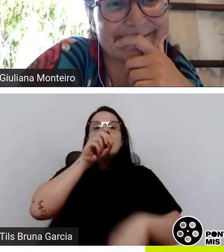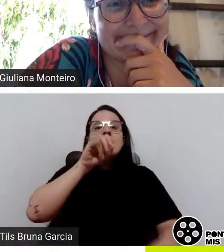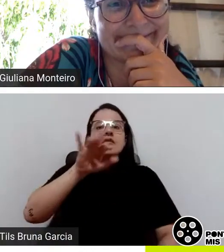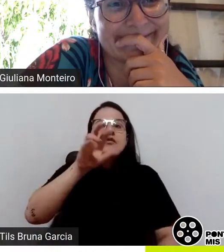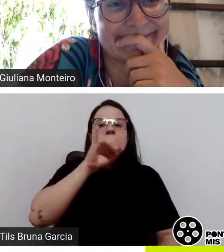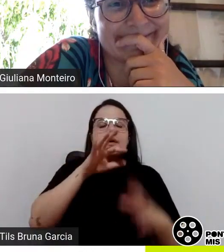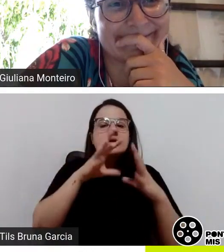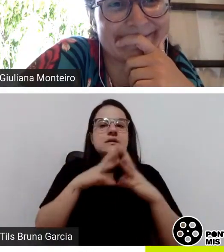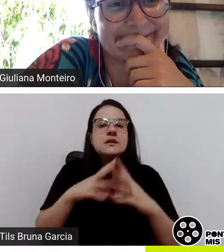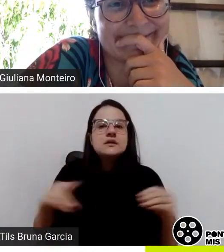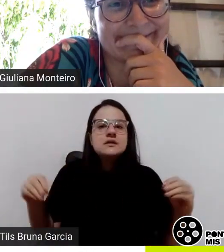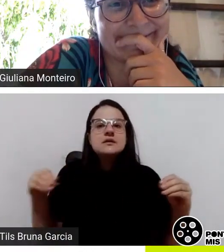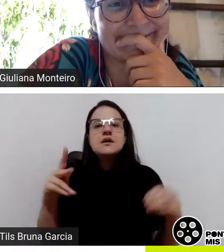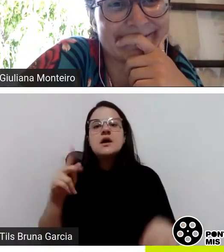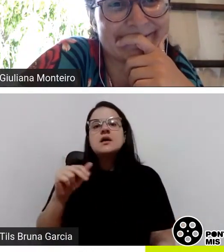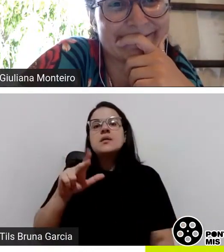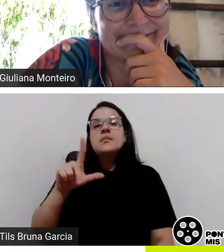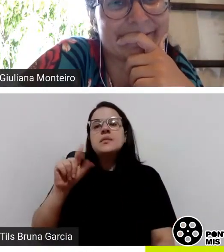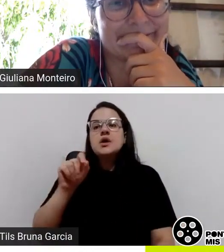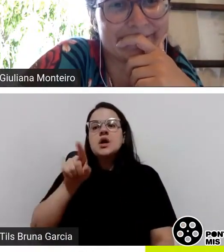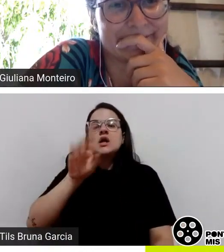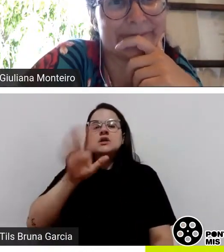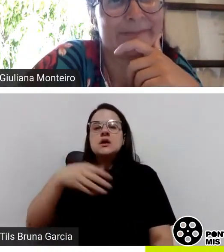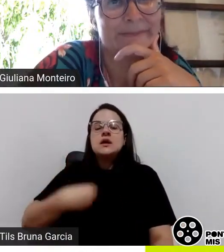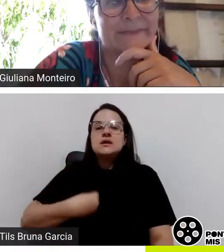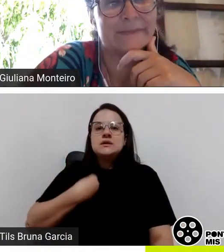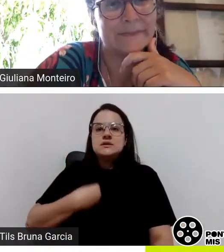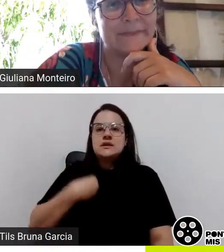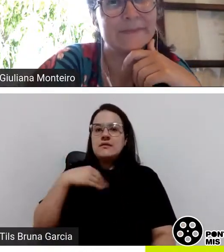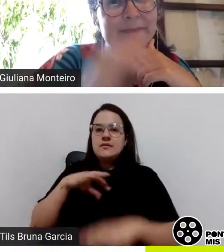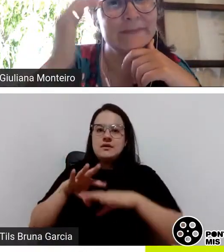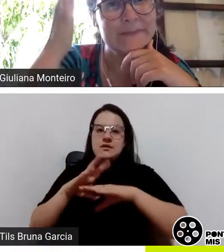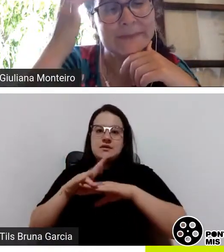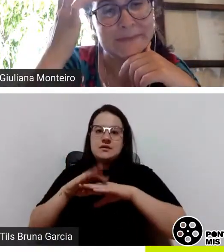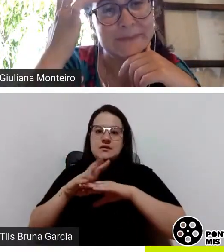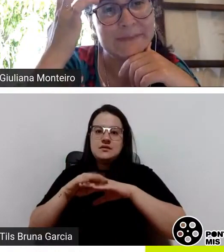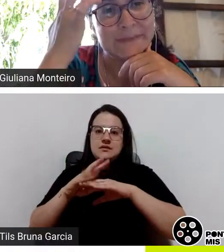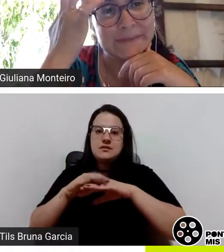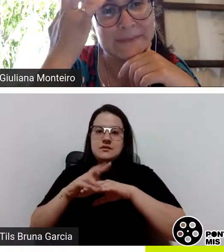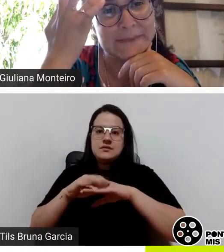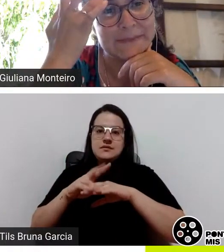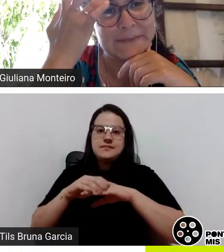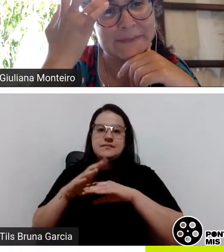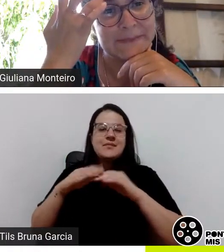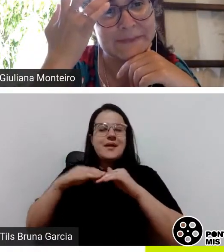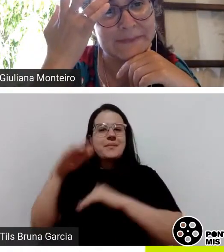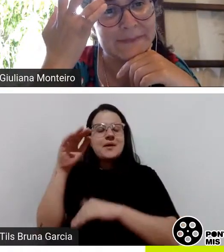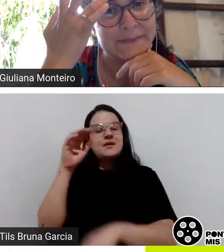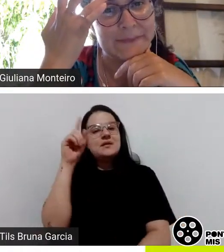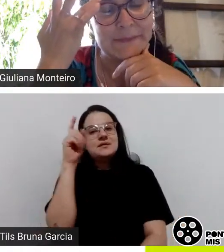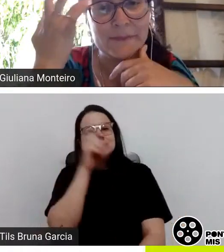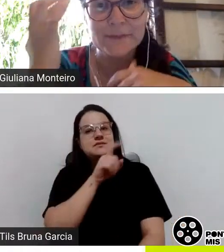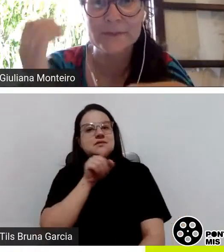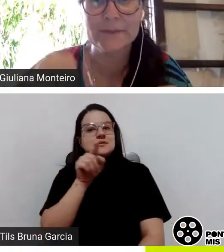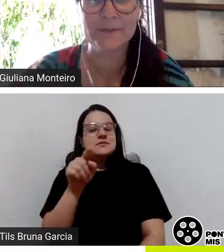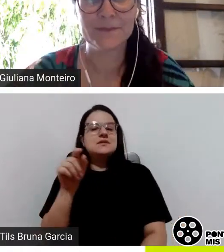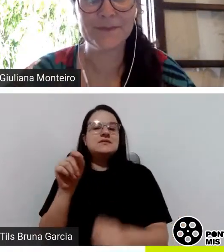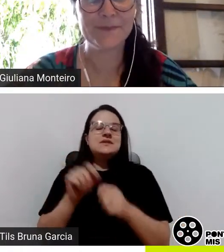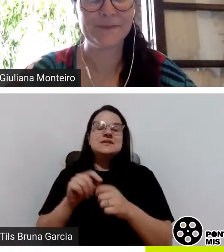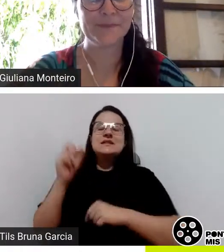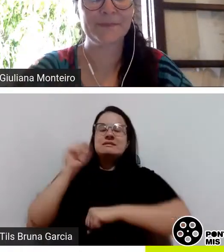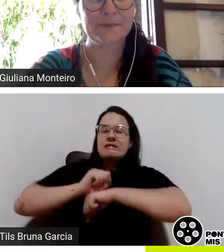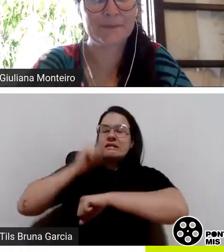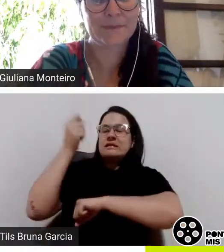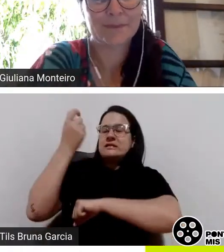O Paulo, que já estava doente na época, cada vez mais difícil para ele fazer take 6, take 7,